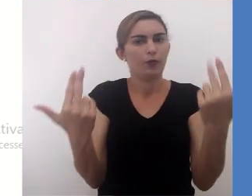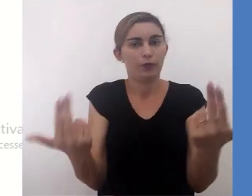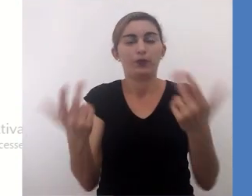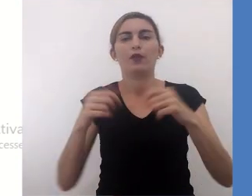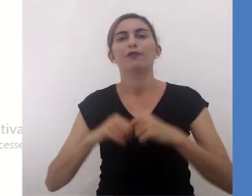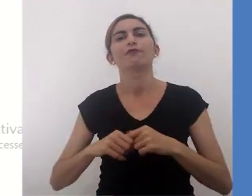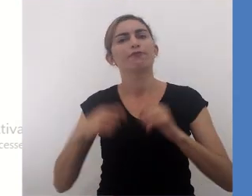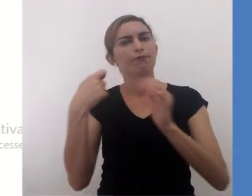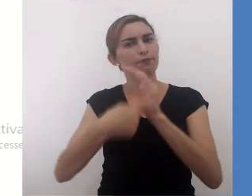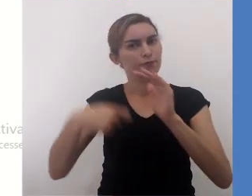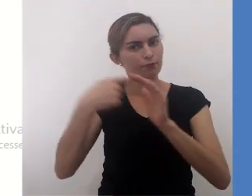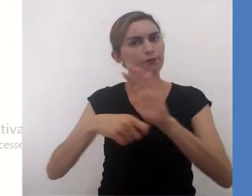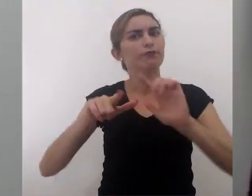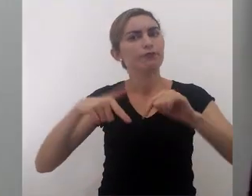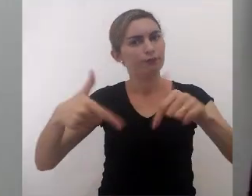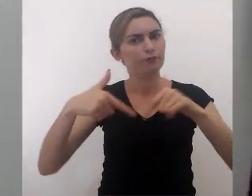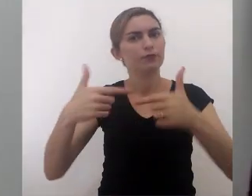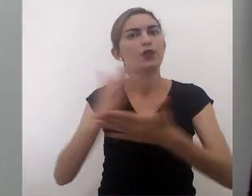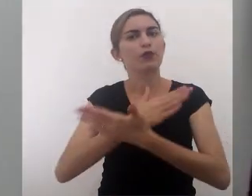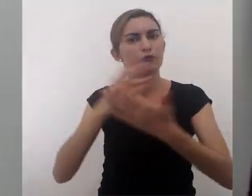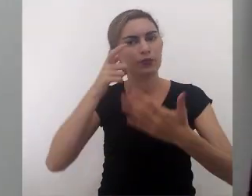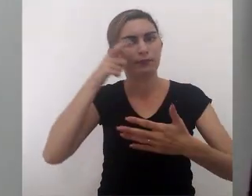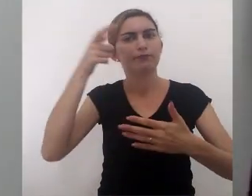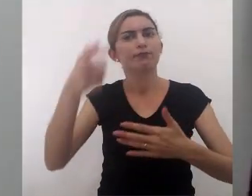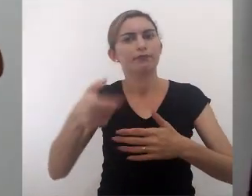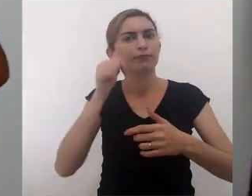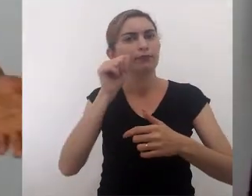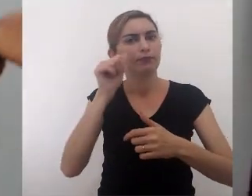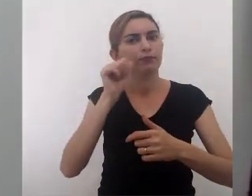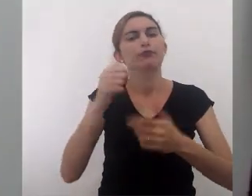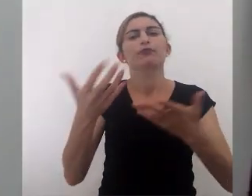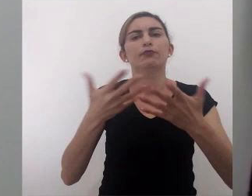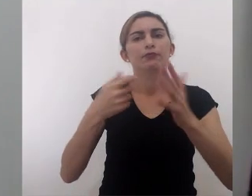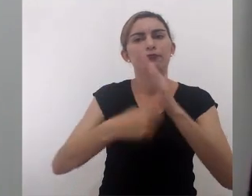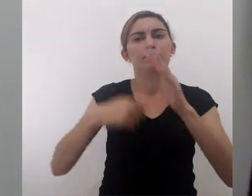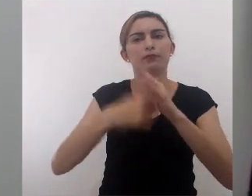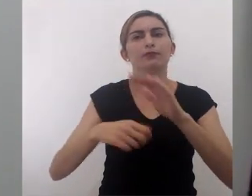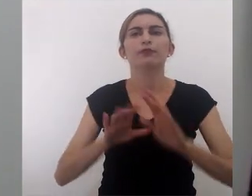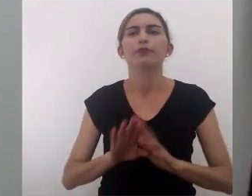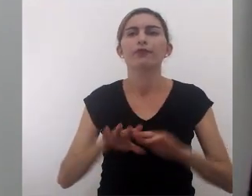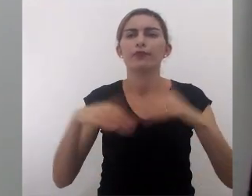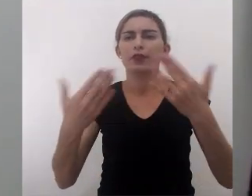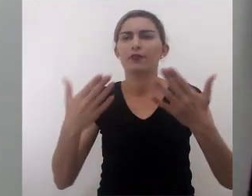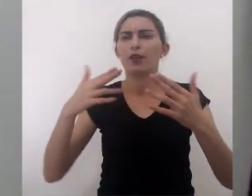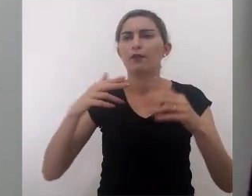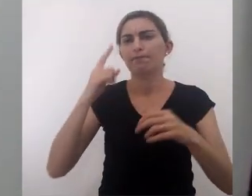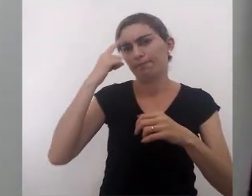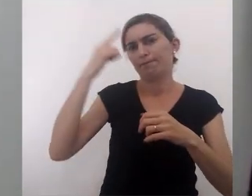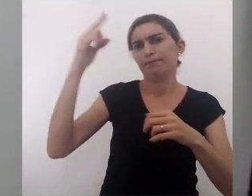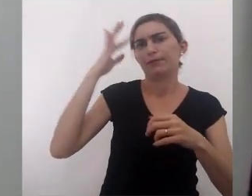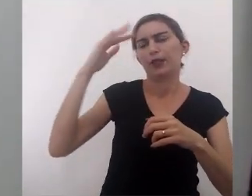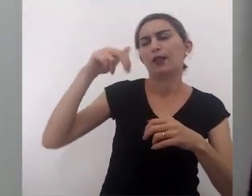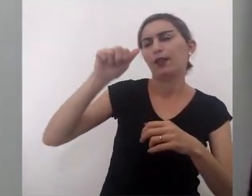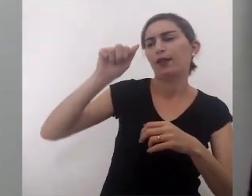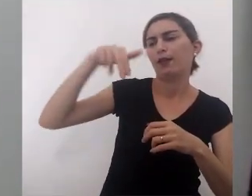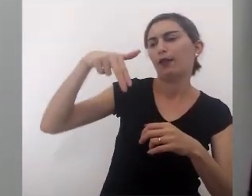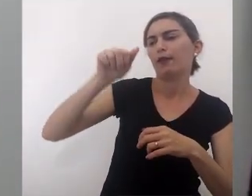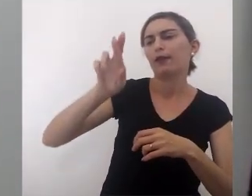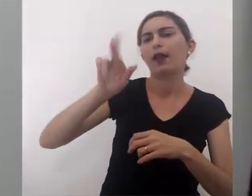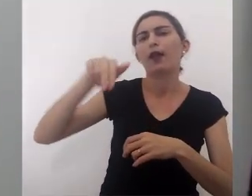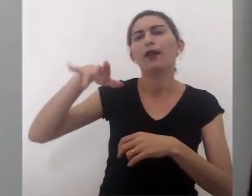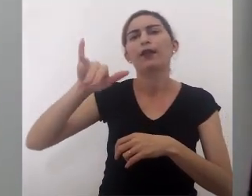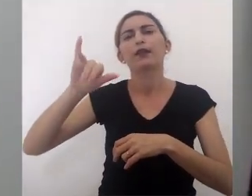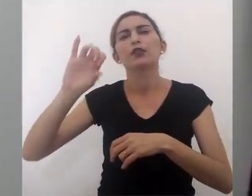são alguns dos direitos que as mulheres vão lutar. Aí vem as ideias anarquistas. Então o que foi o